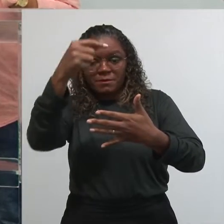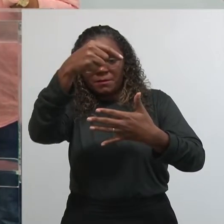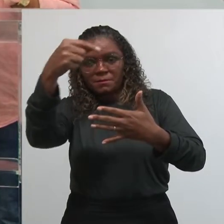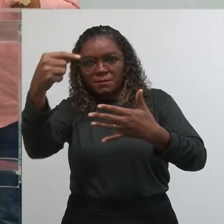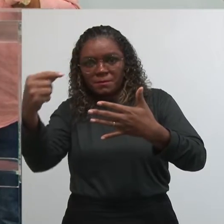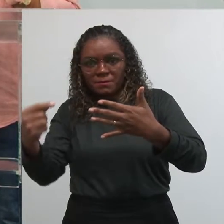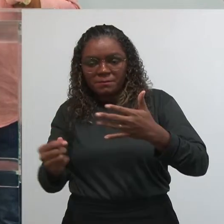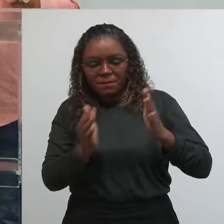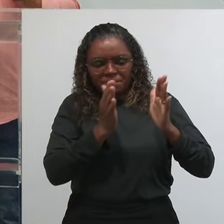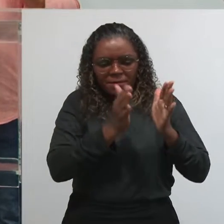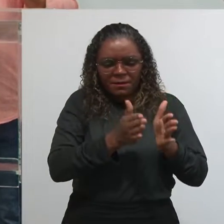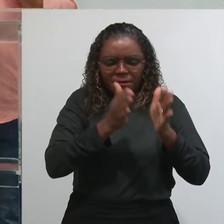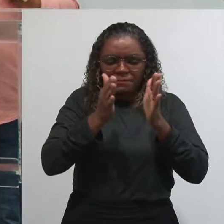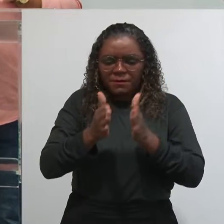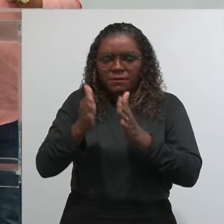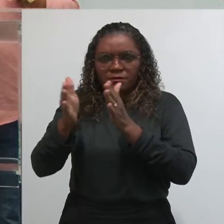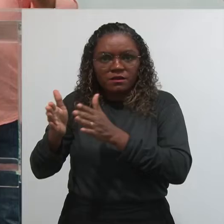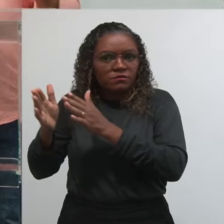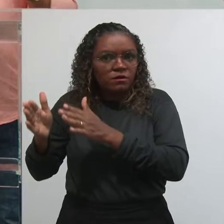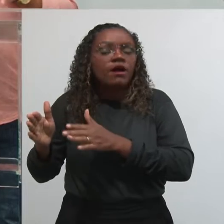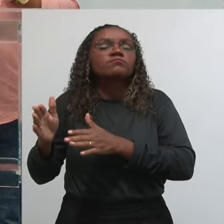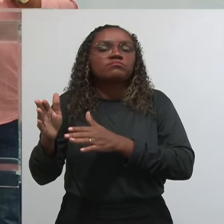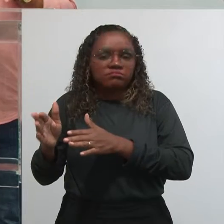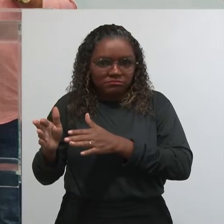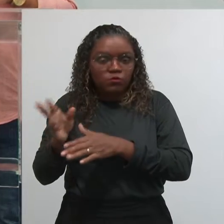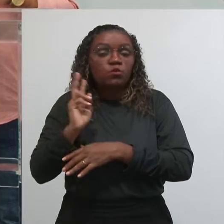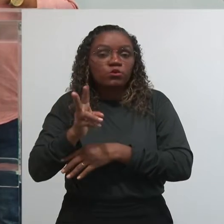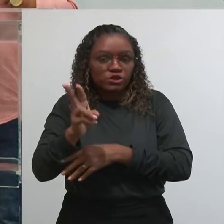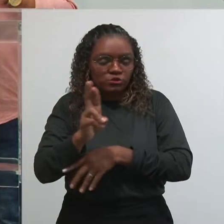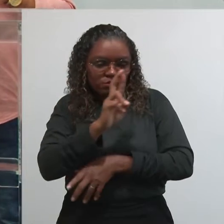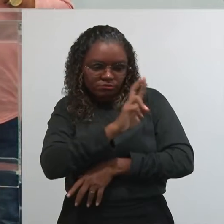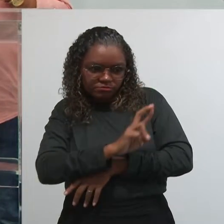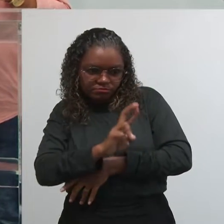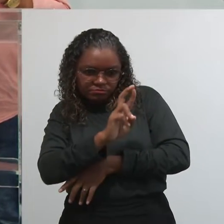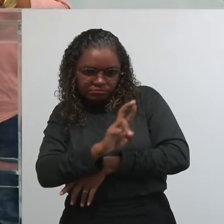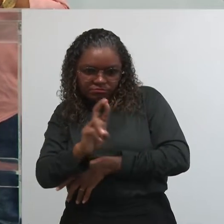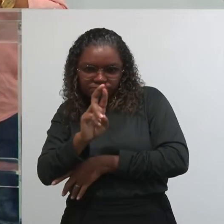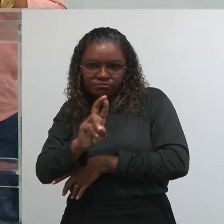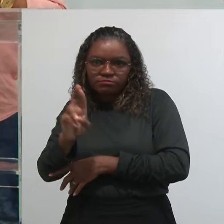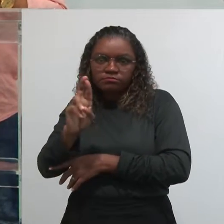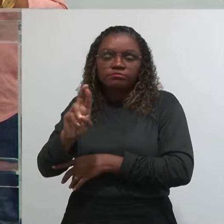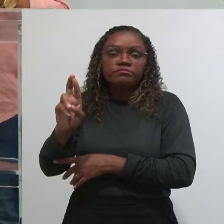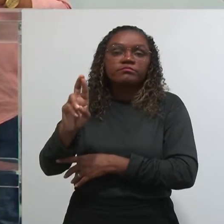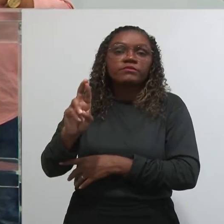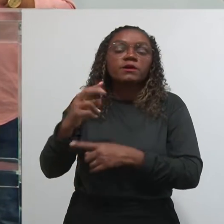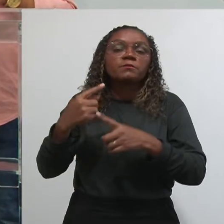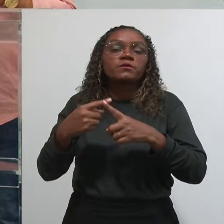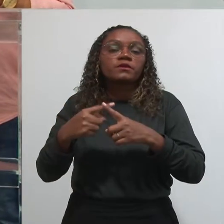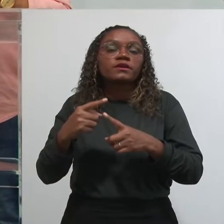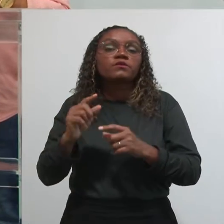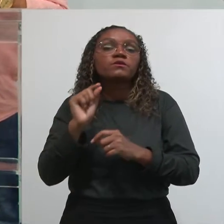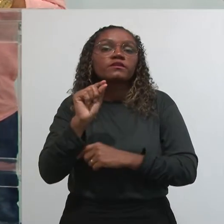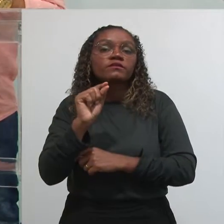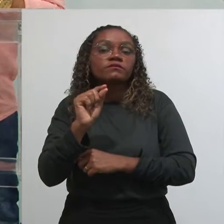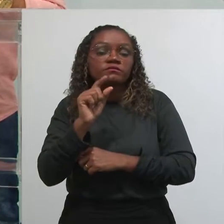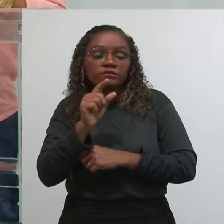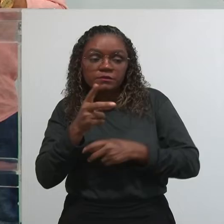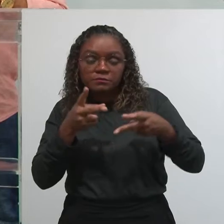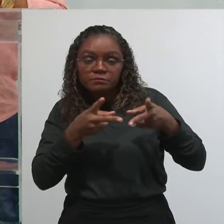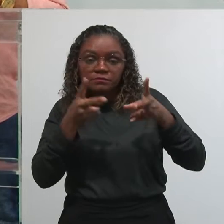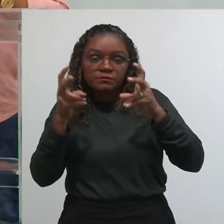fases desse ciclo. Então, esse monitoramento ele é importante para mensurar, por exemplo, se na fase